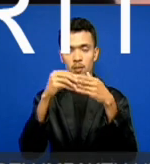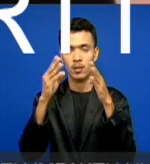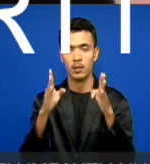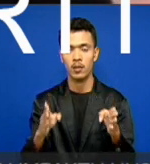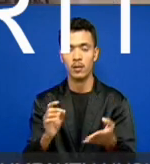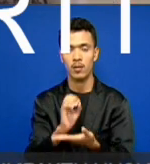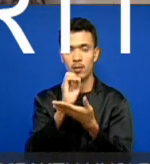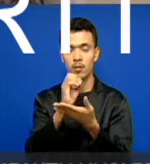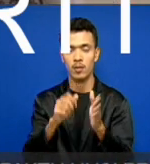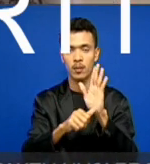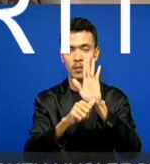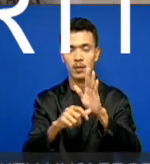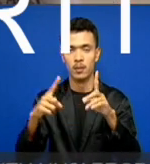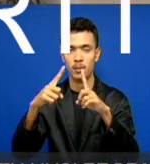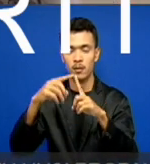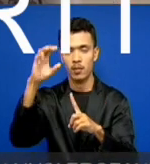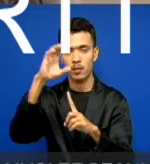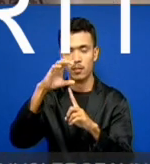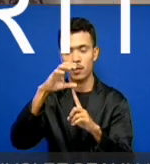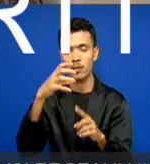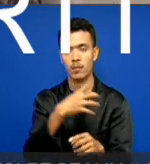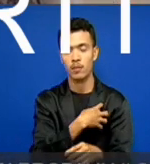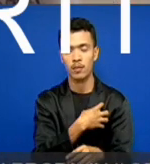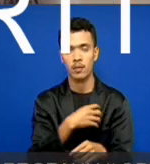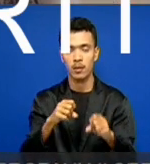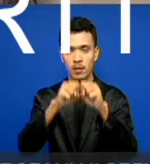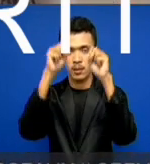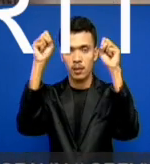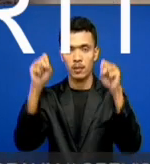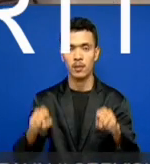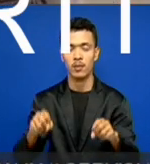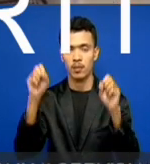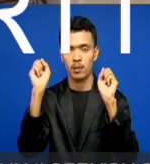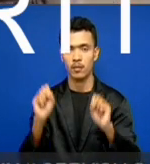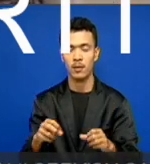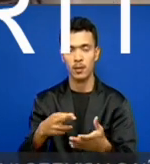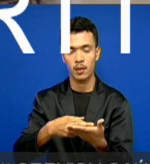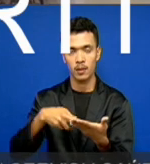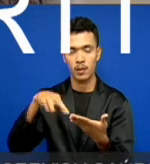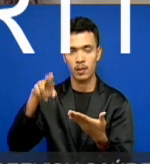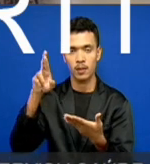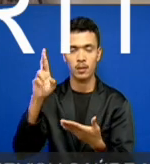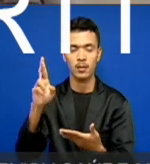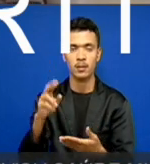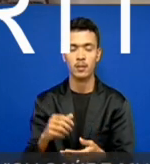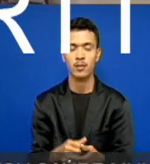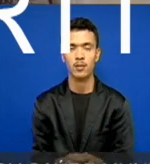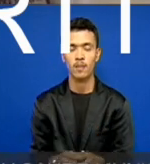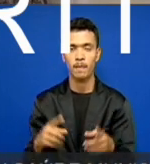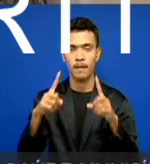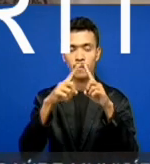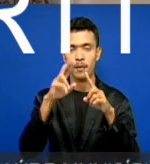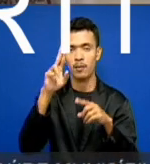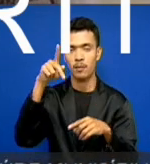geral. Documentos que são certificados, né, até pela legítima, Unidade de Polícia Marítima na